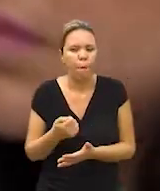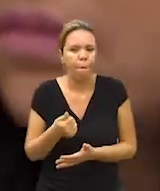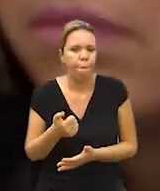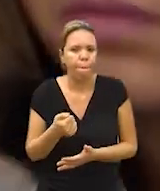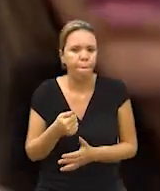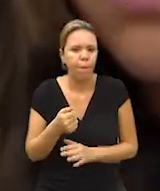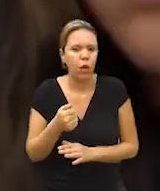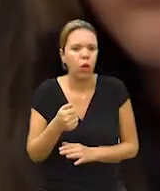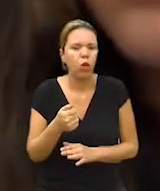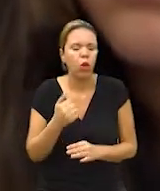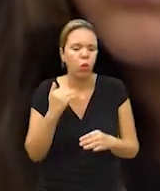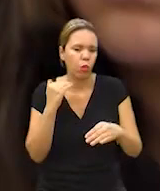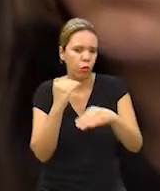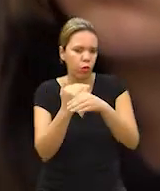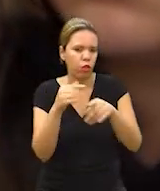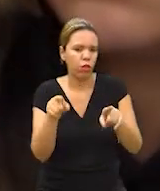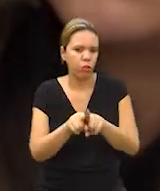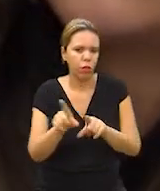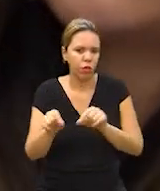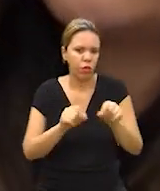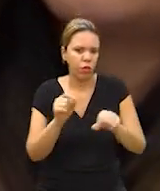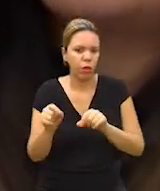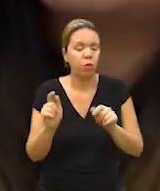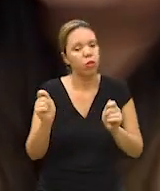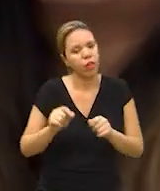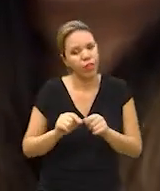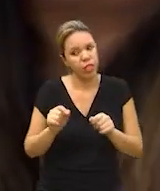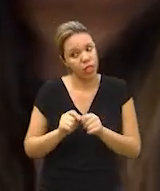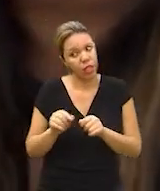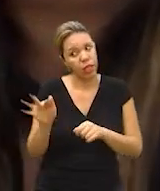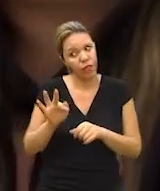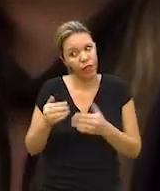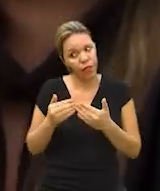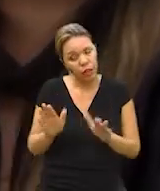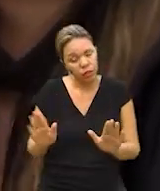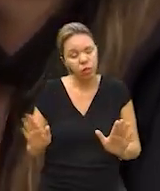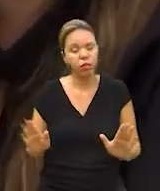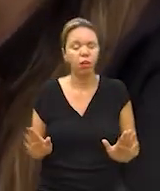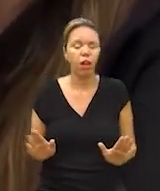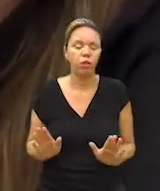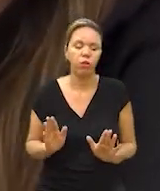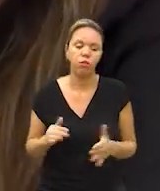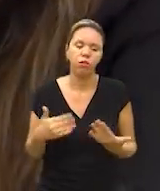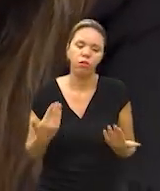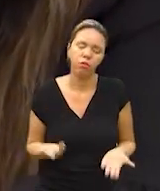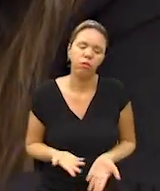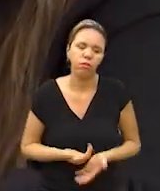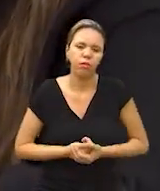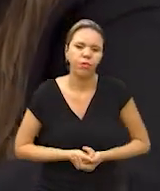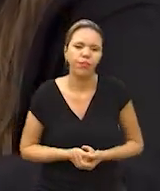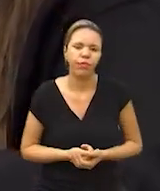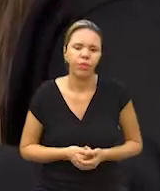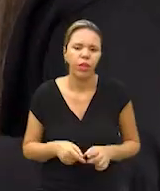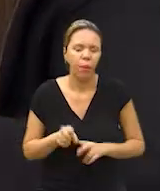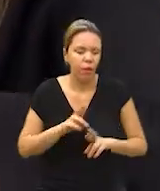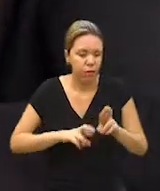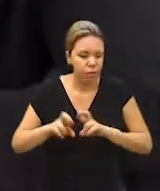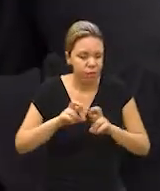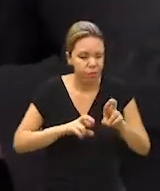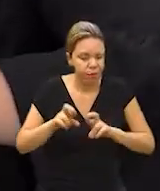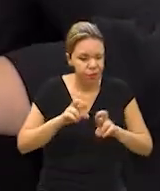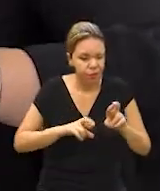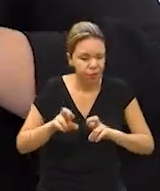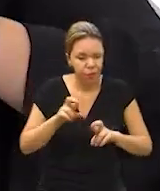dessa regulamentação poderia ser feito na abertura das faculdades, né? E até na fiscalização